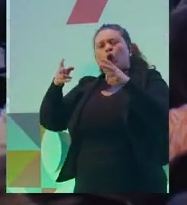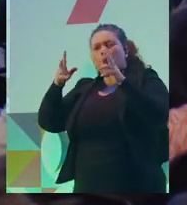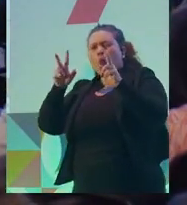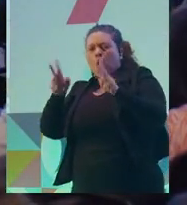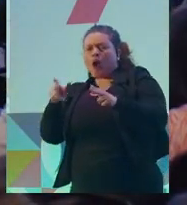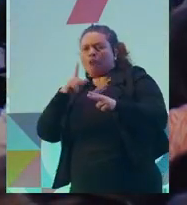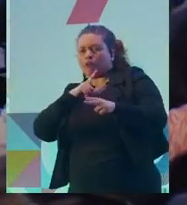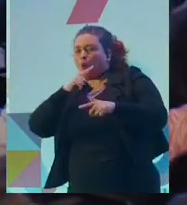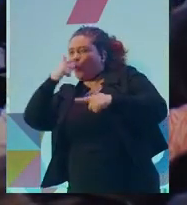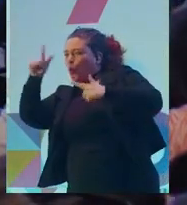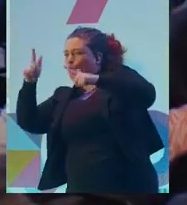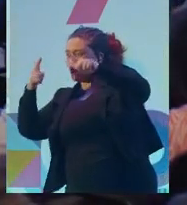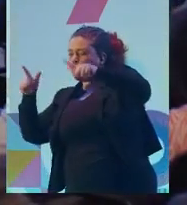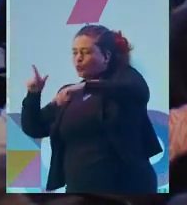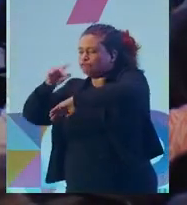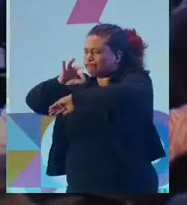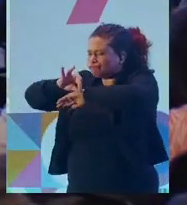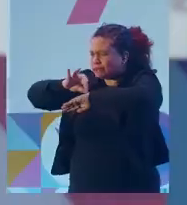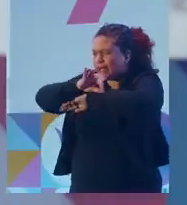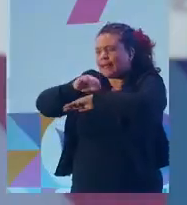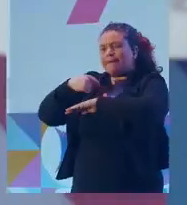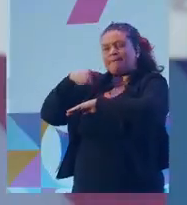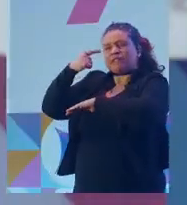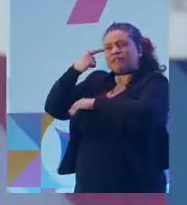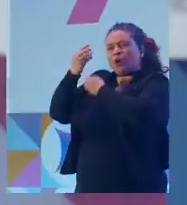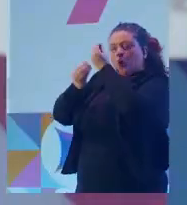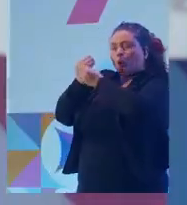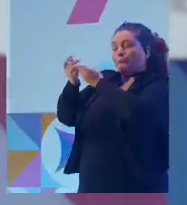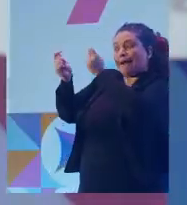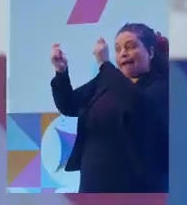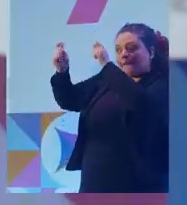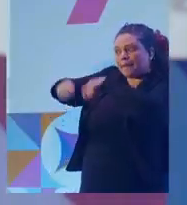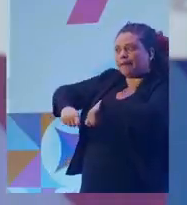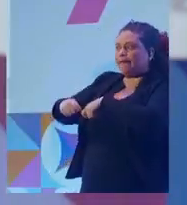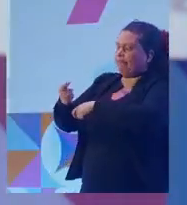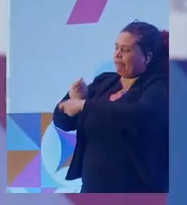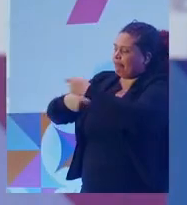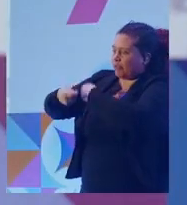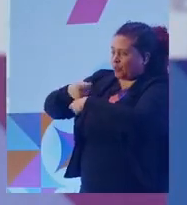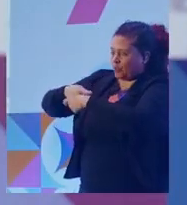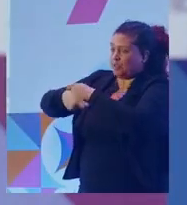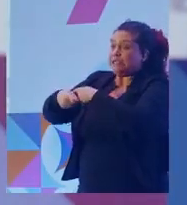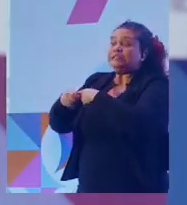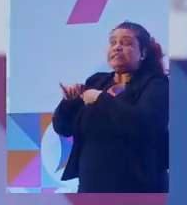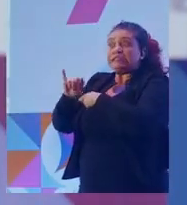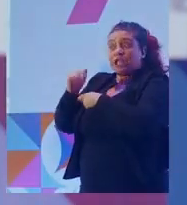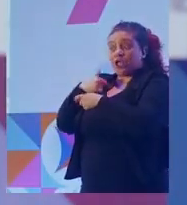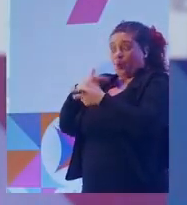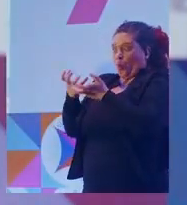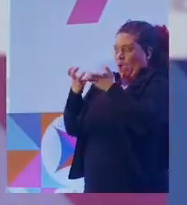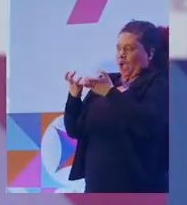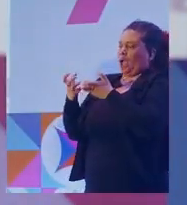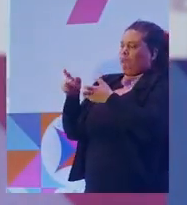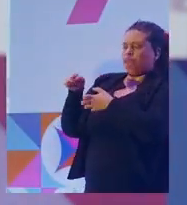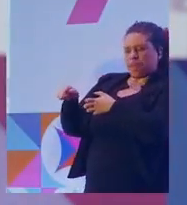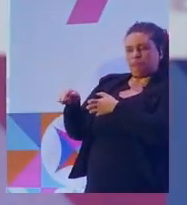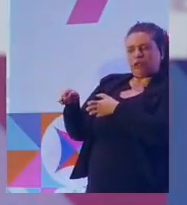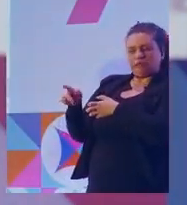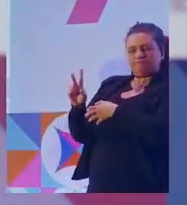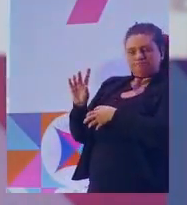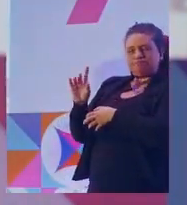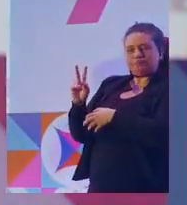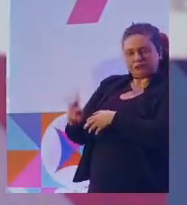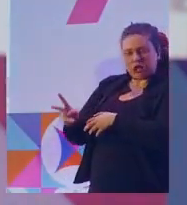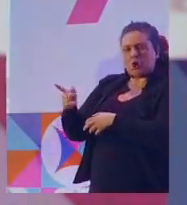harmonia com as capacidades de negócio. Se nós queremos que tudo funcione corretamente e de modo eficiente e os custos sejam